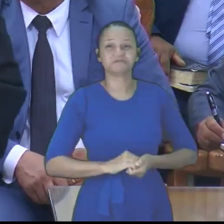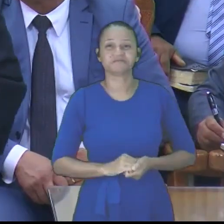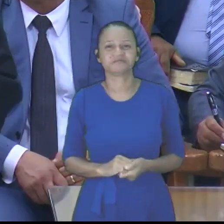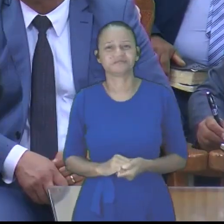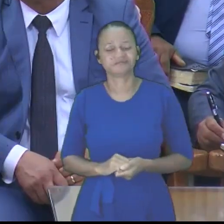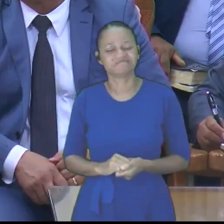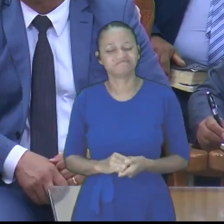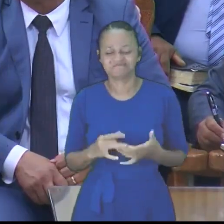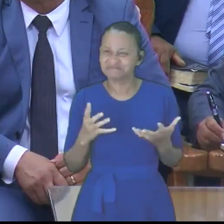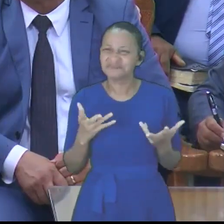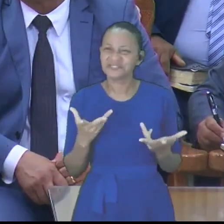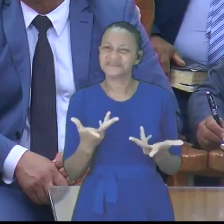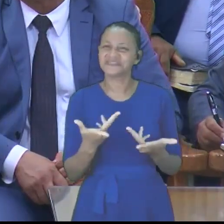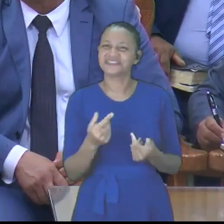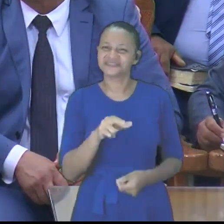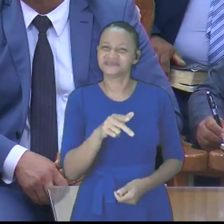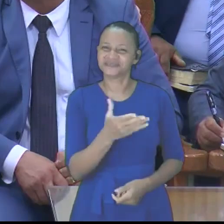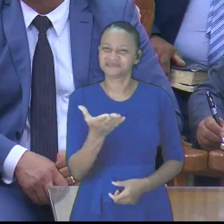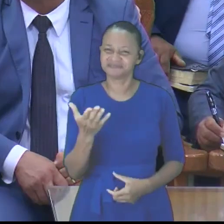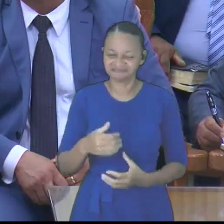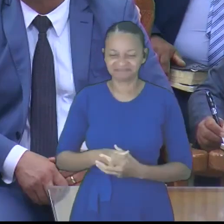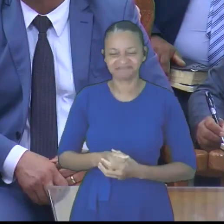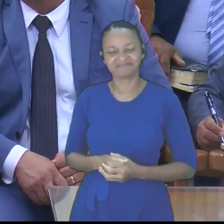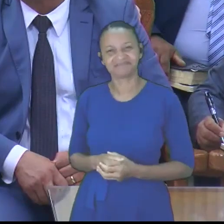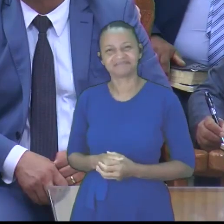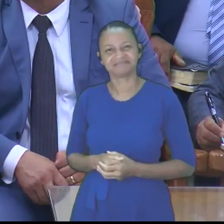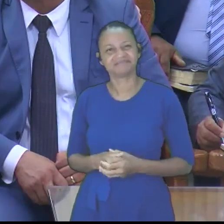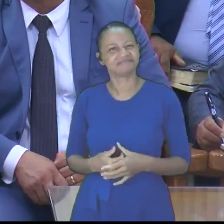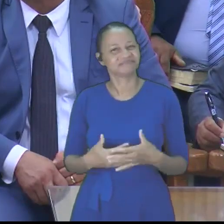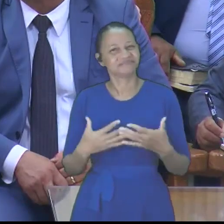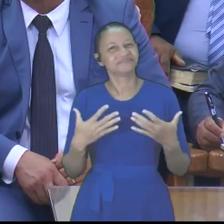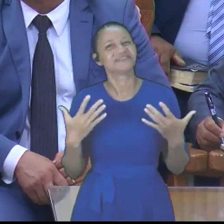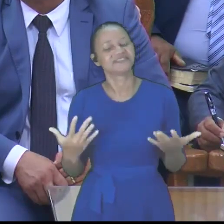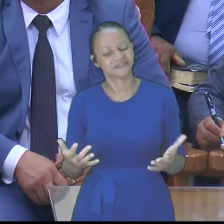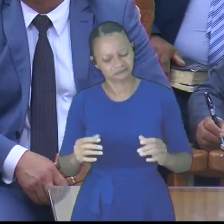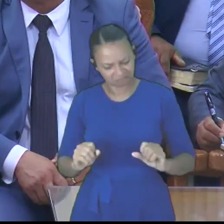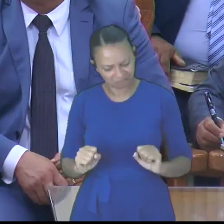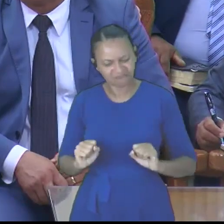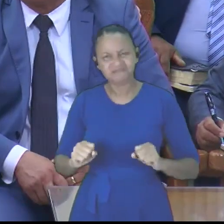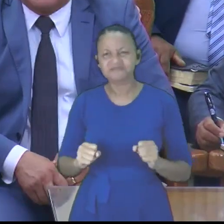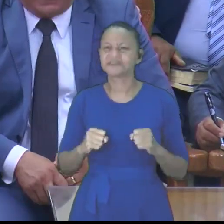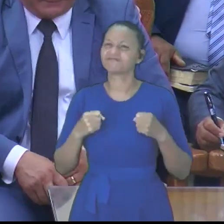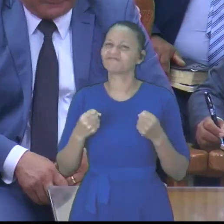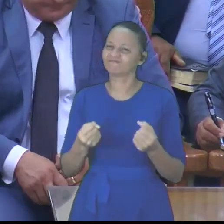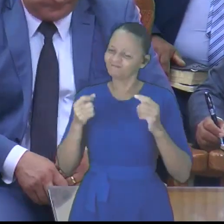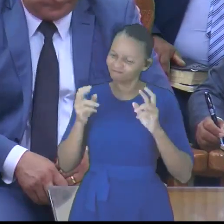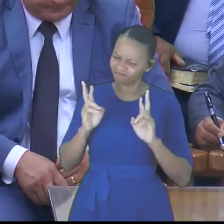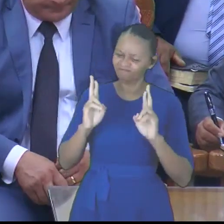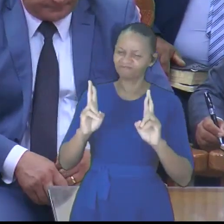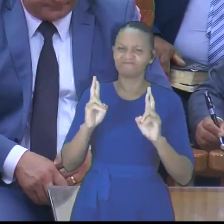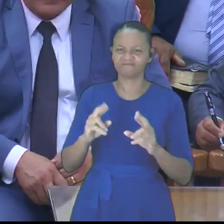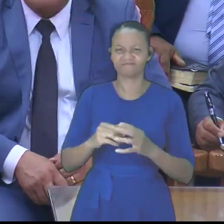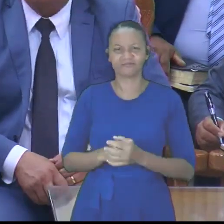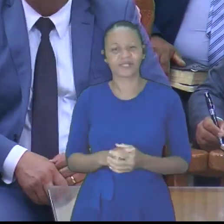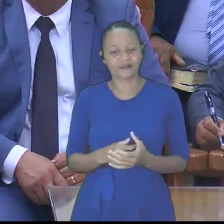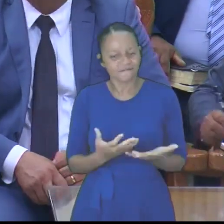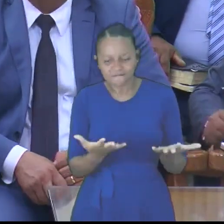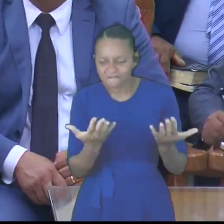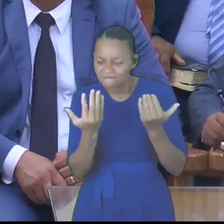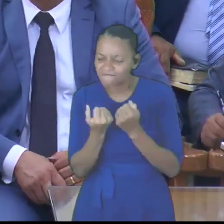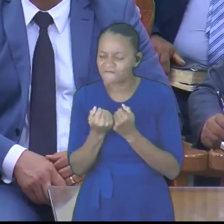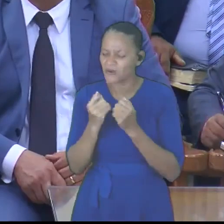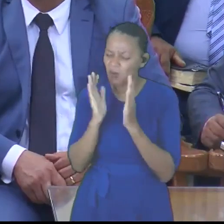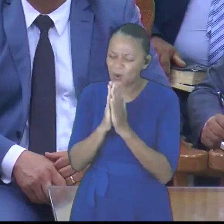Irmão, que coisa maravilhosa, né, irmão? Então vamos nutrir nossa fé, vamos nutrir nossa esperança. E vamos orar e